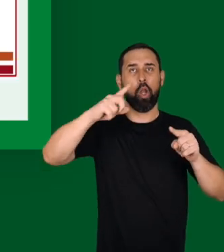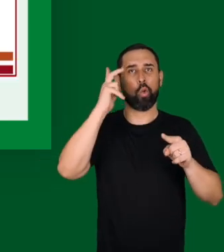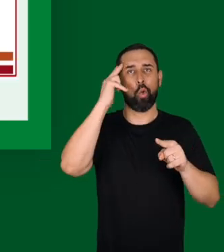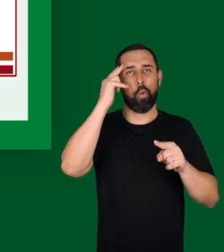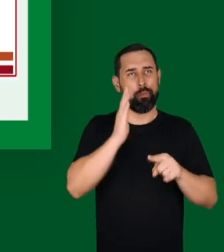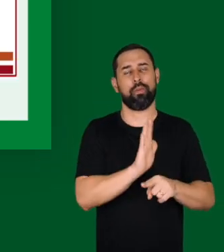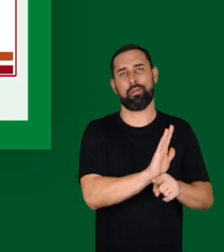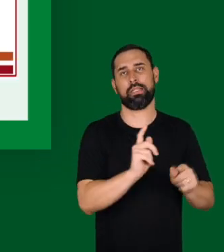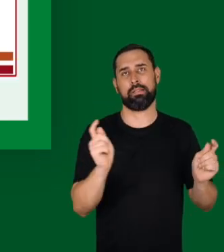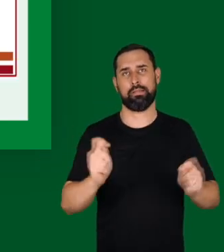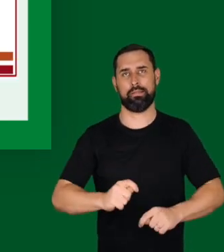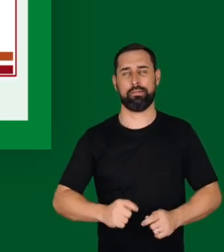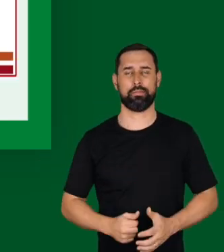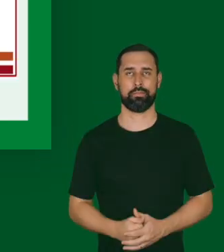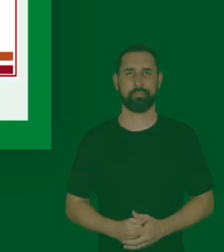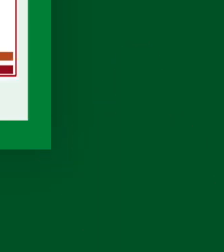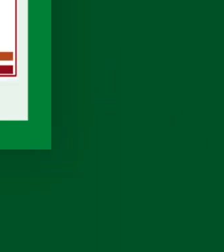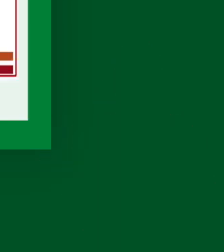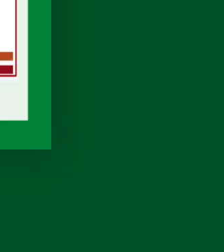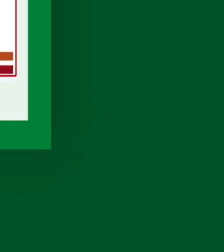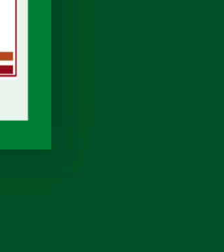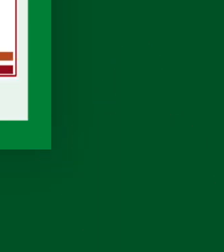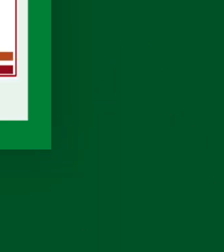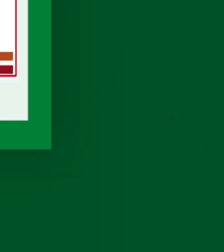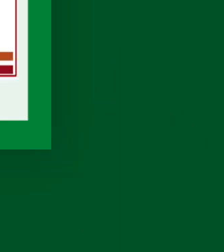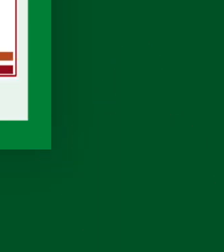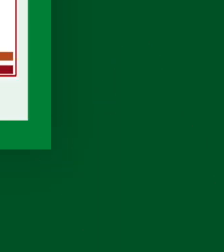interessante que você faça, então, a cardioversão